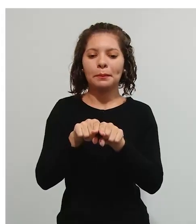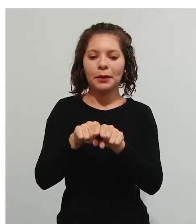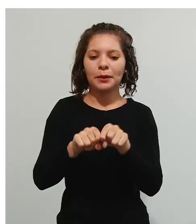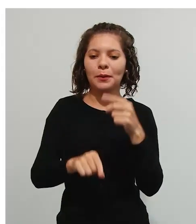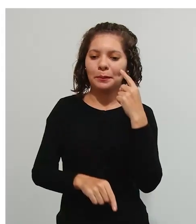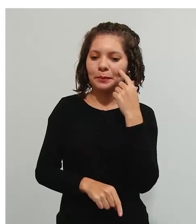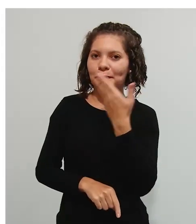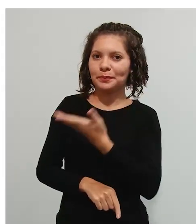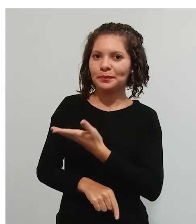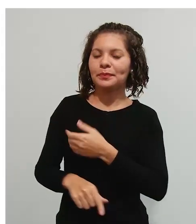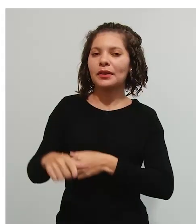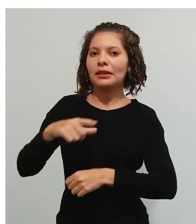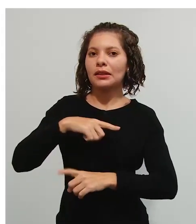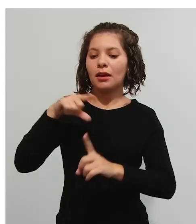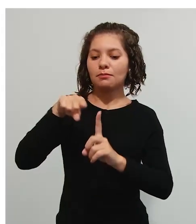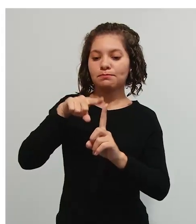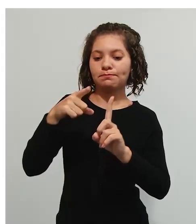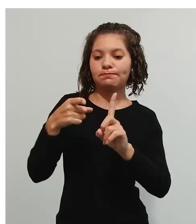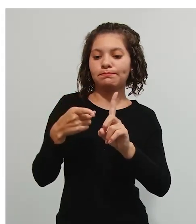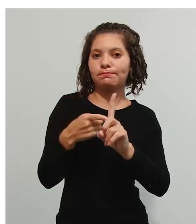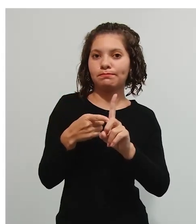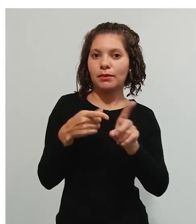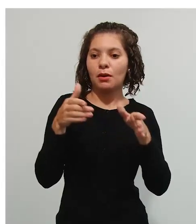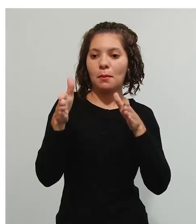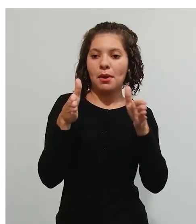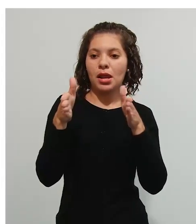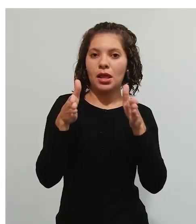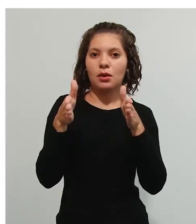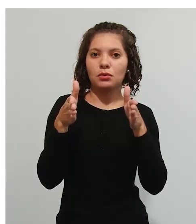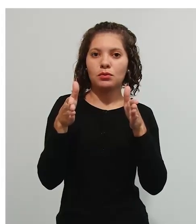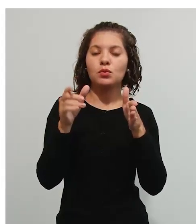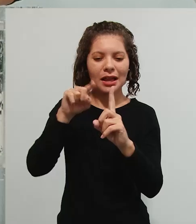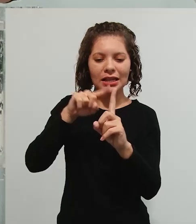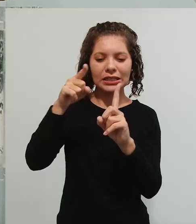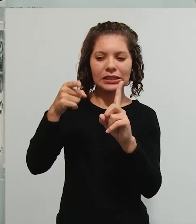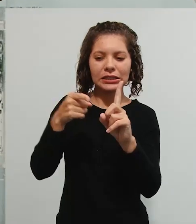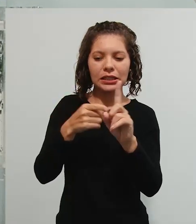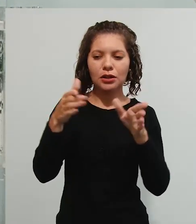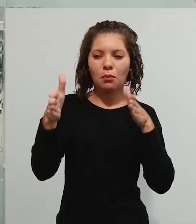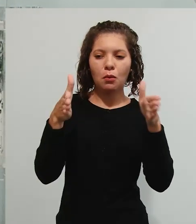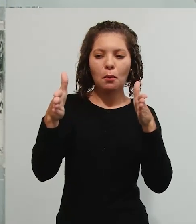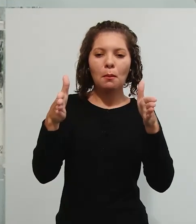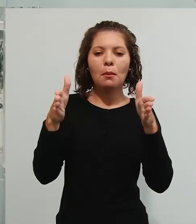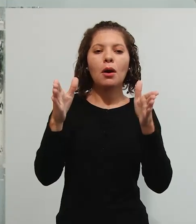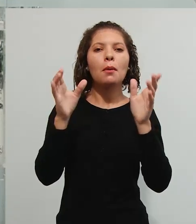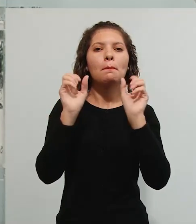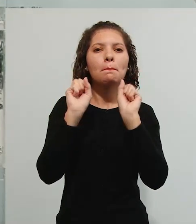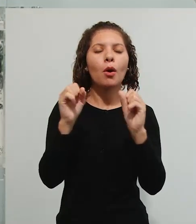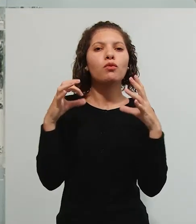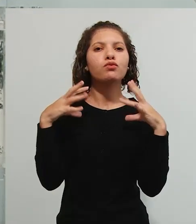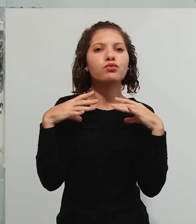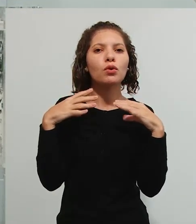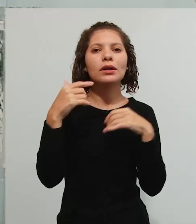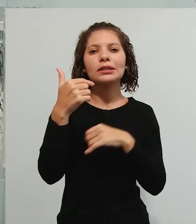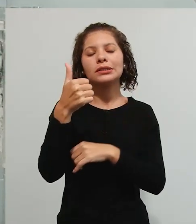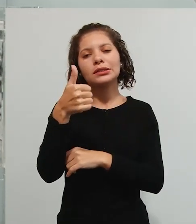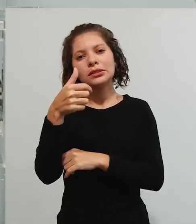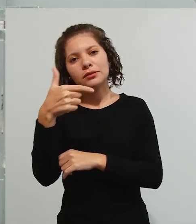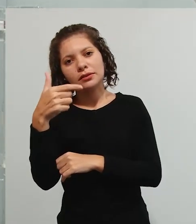viu? O 9º, remuneração do trabalho noturno superior ao diurno. E aí vocês vão